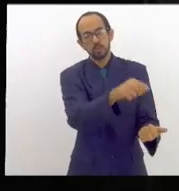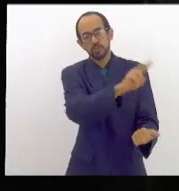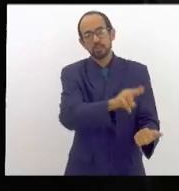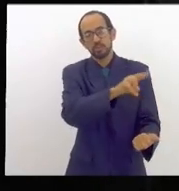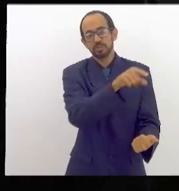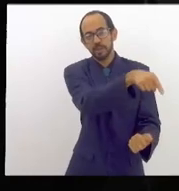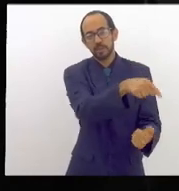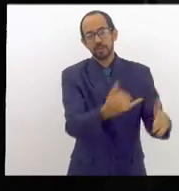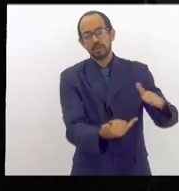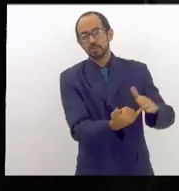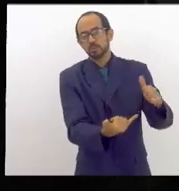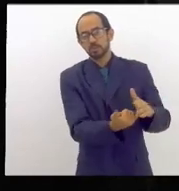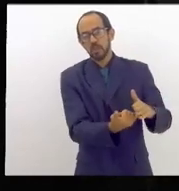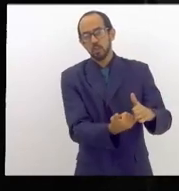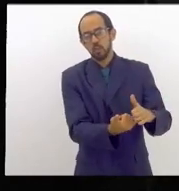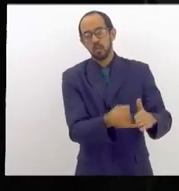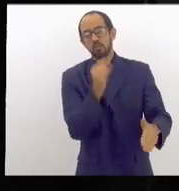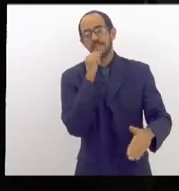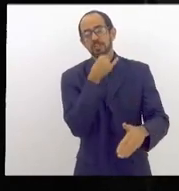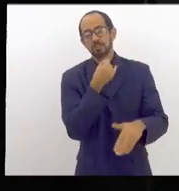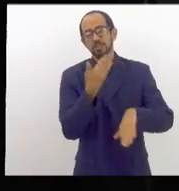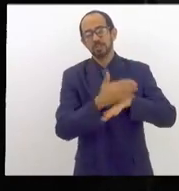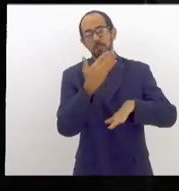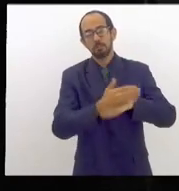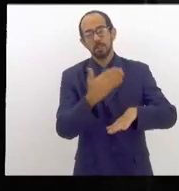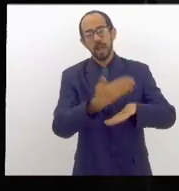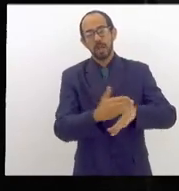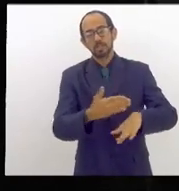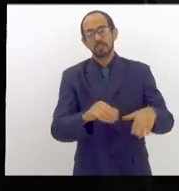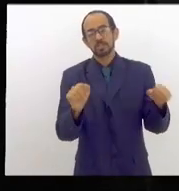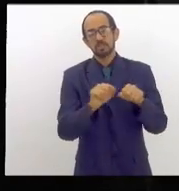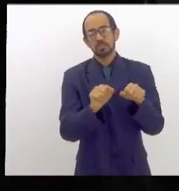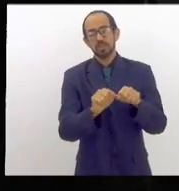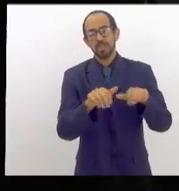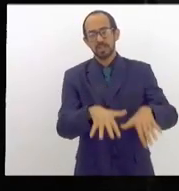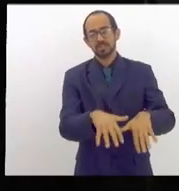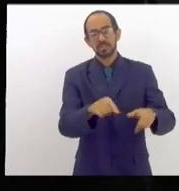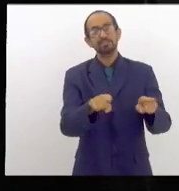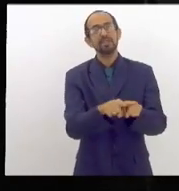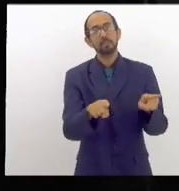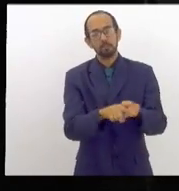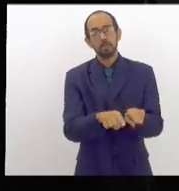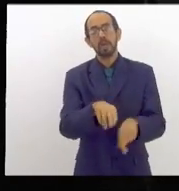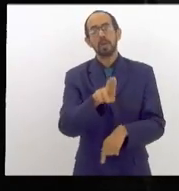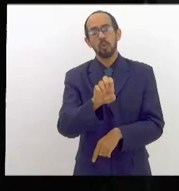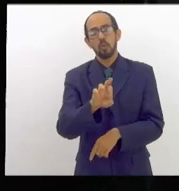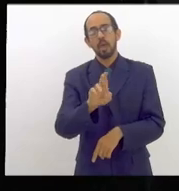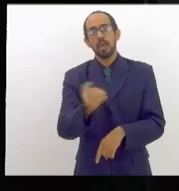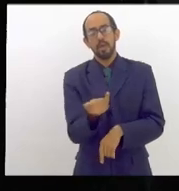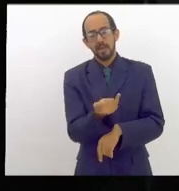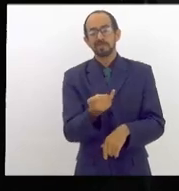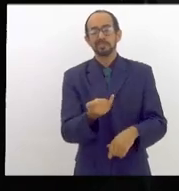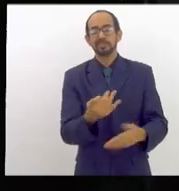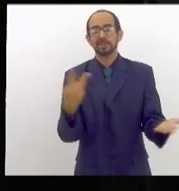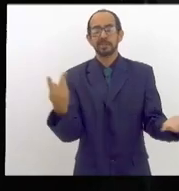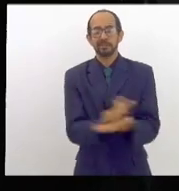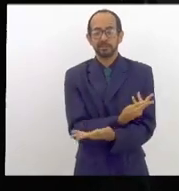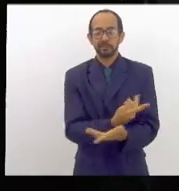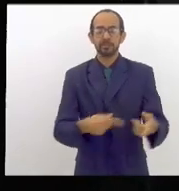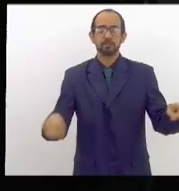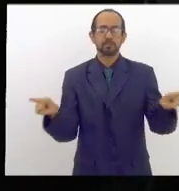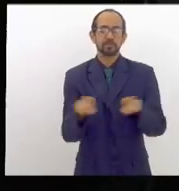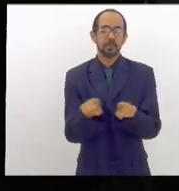Infelizmente essa prática alcançou a gloriosa e valorosa Universidade do Estado de Janeiro é UERJ que também acabou sendo envolvida